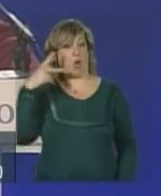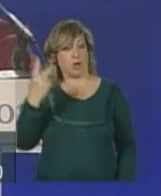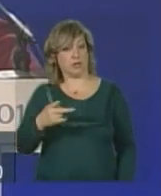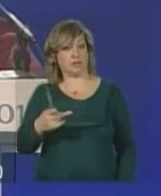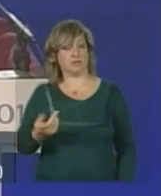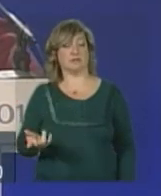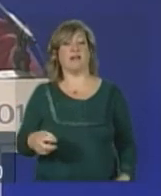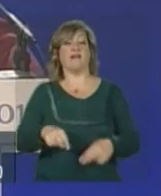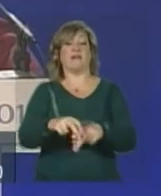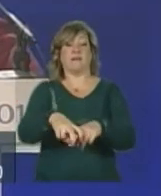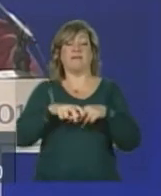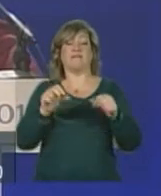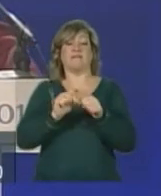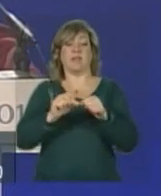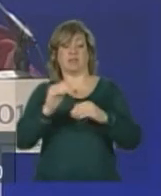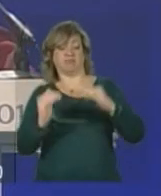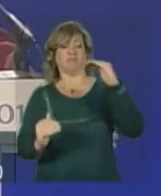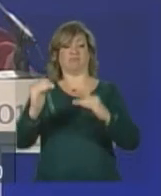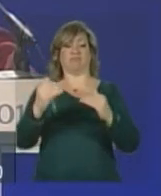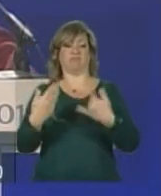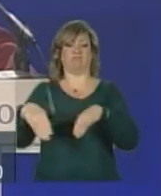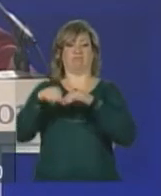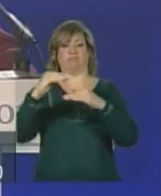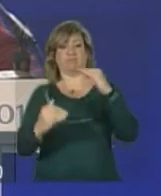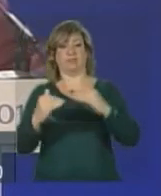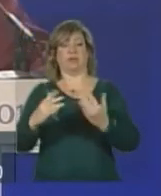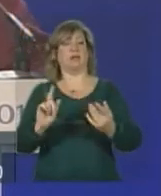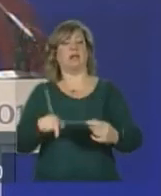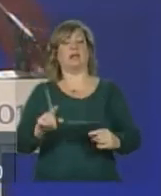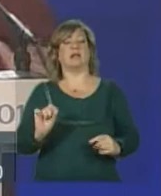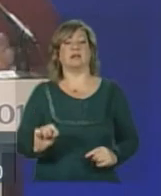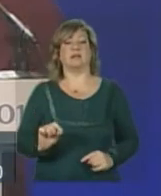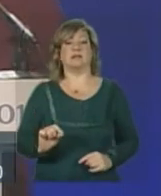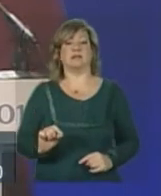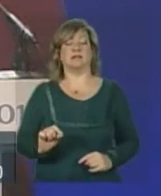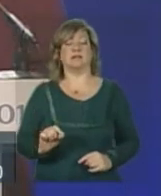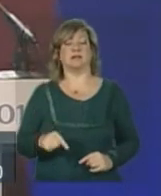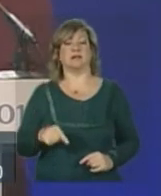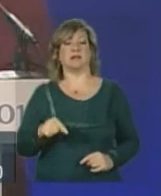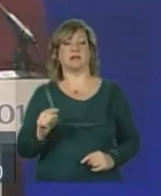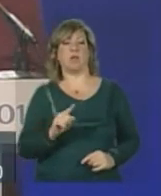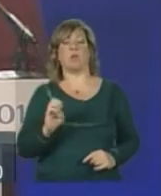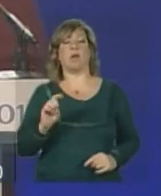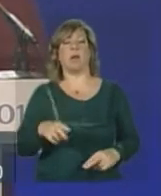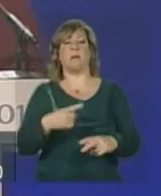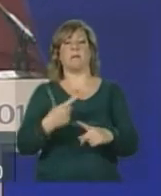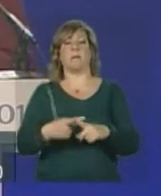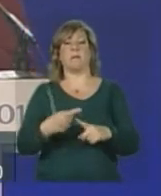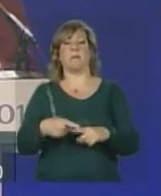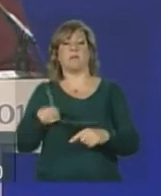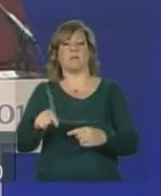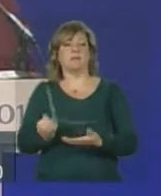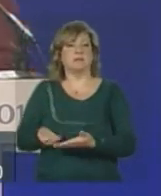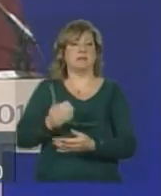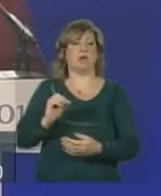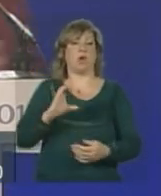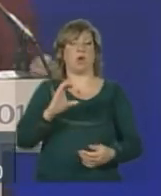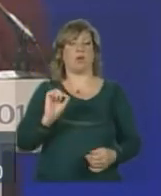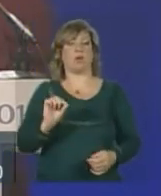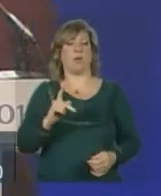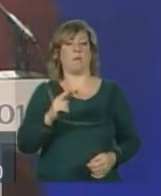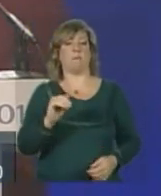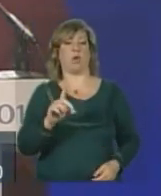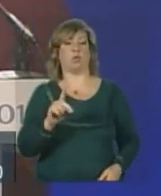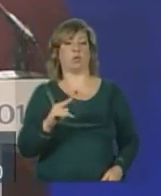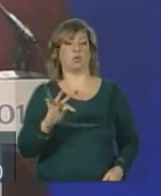provocam desigualdades competitivas que não necessariamente emergem de produtividade, de eficiência ou